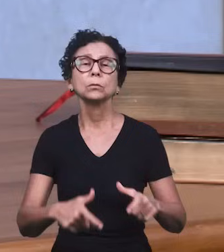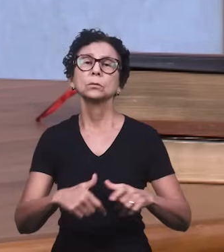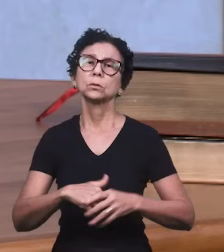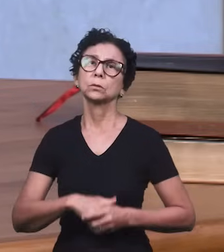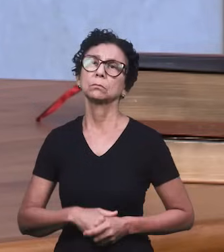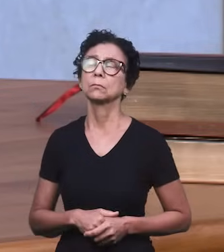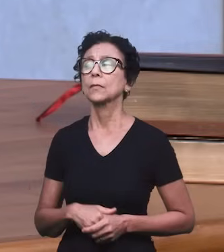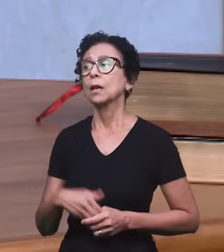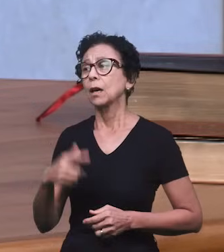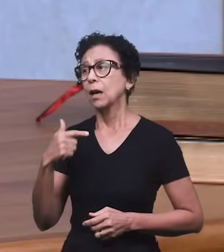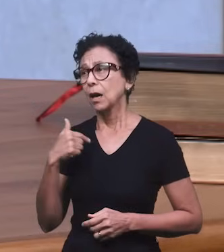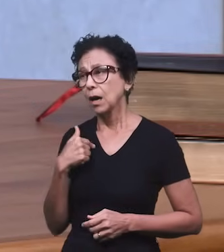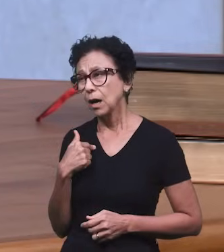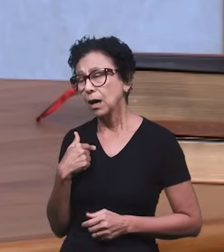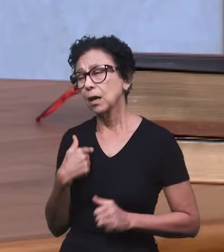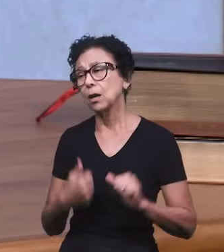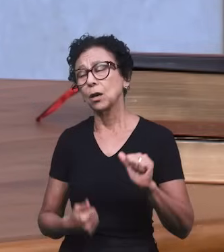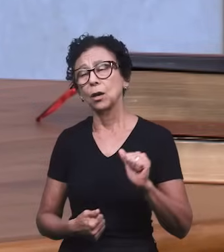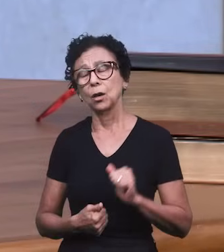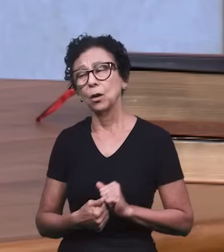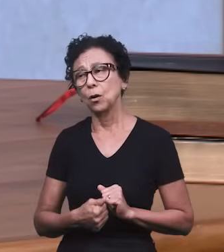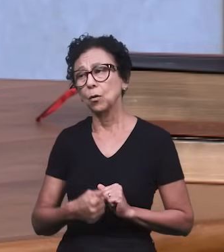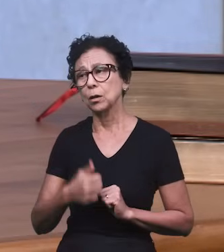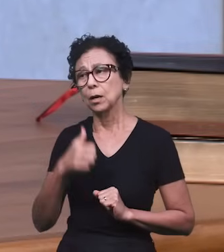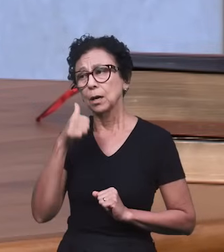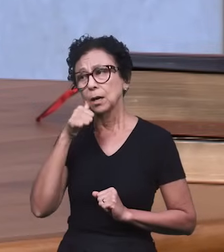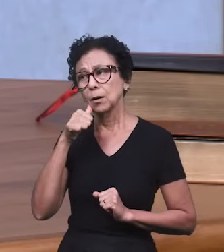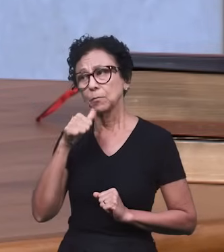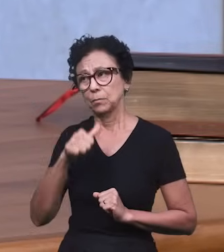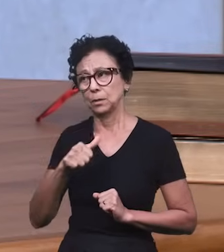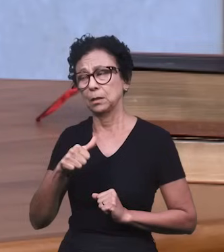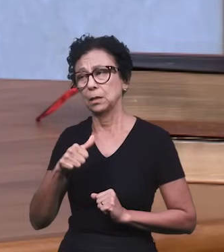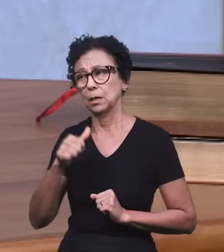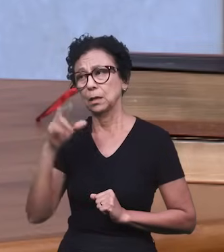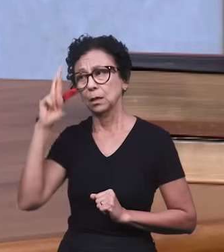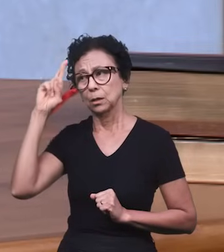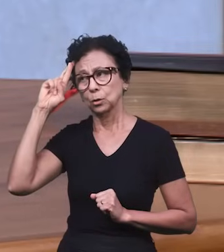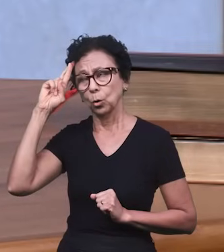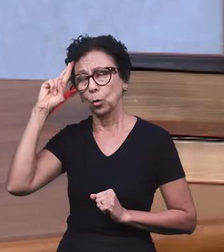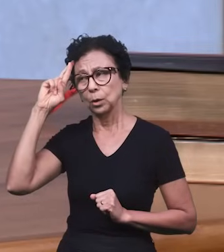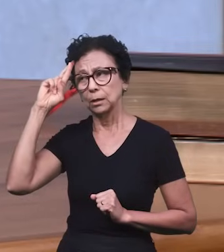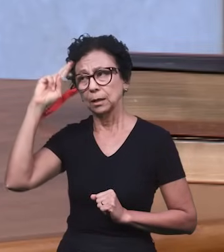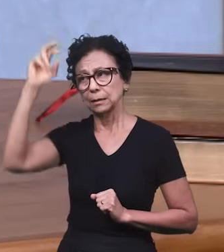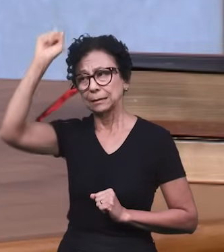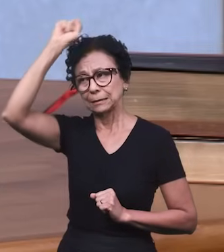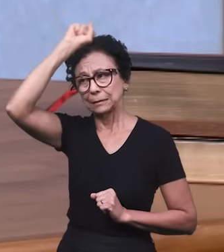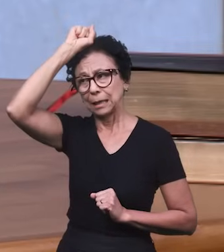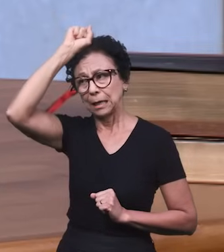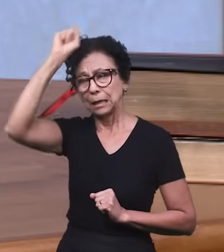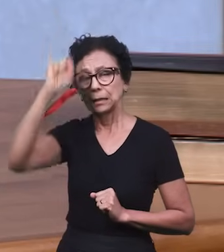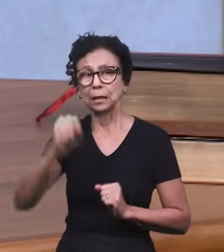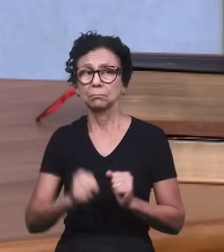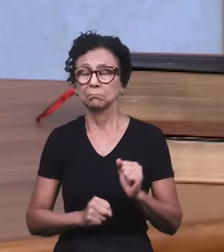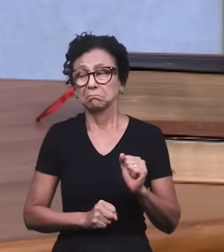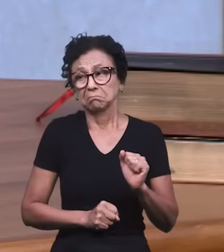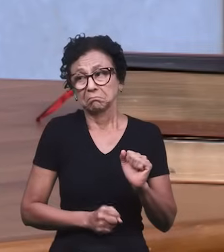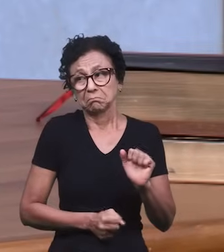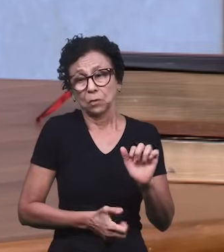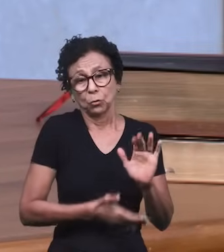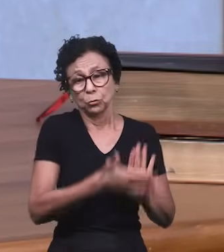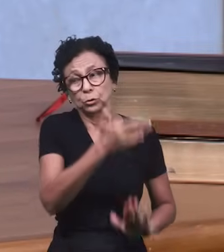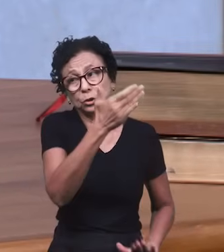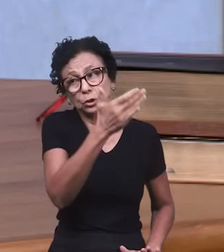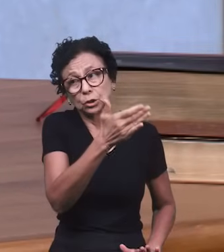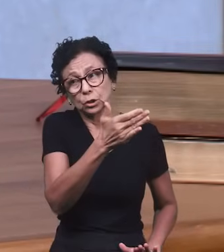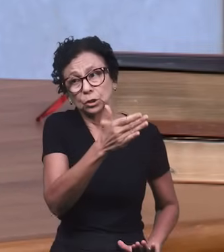venho fugida da Face de sarai minha senhora então lhe disse o anjo do Senhor torna-te para tua